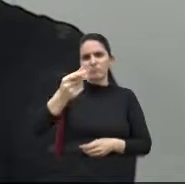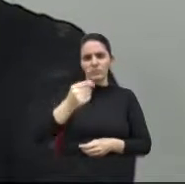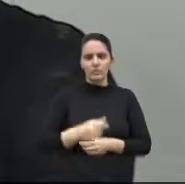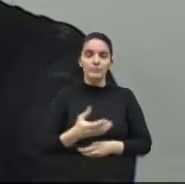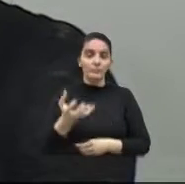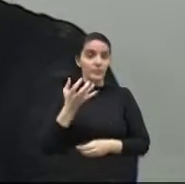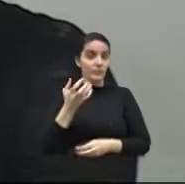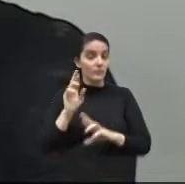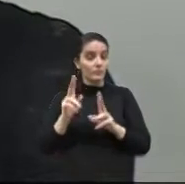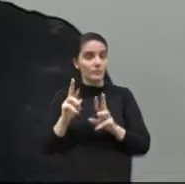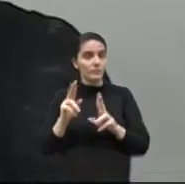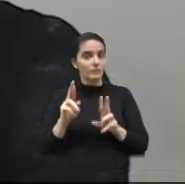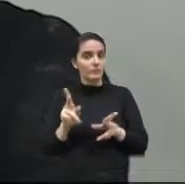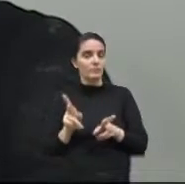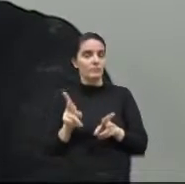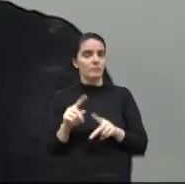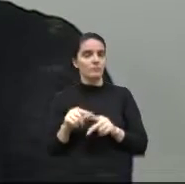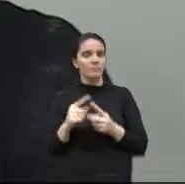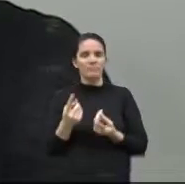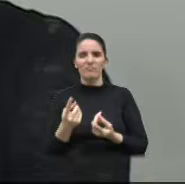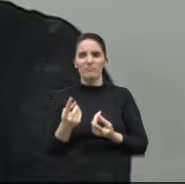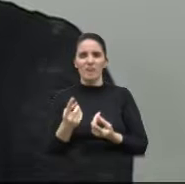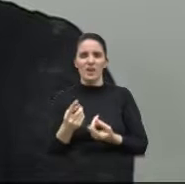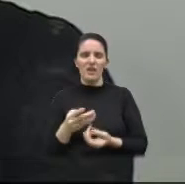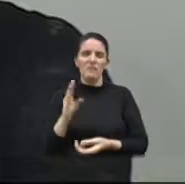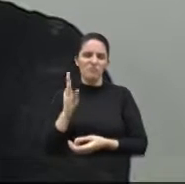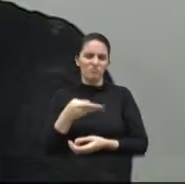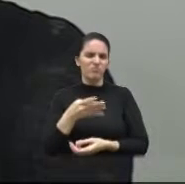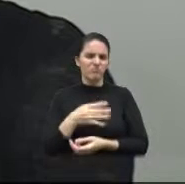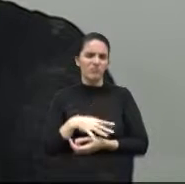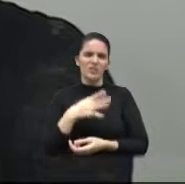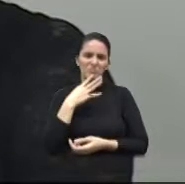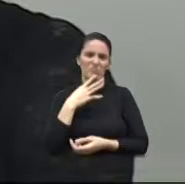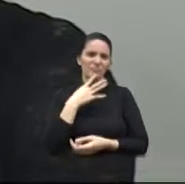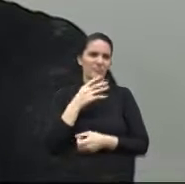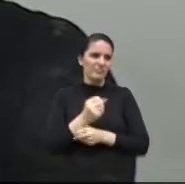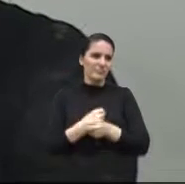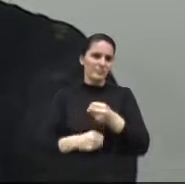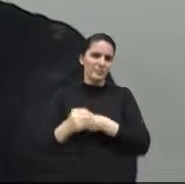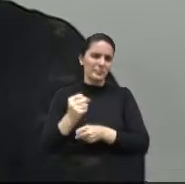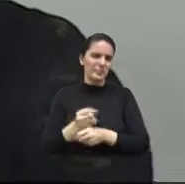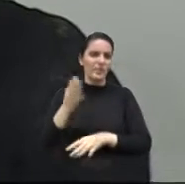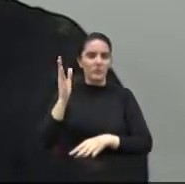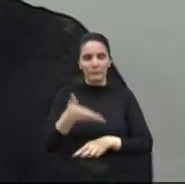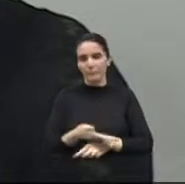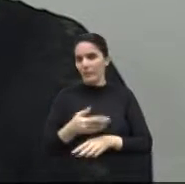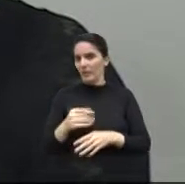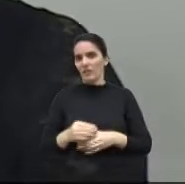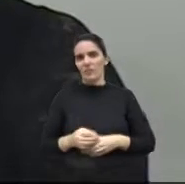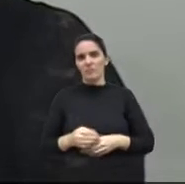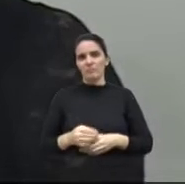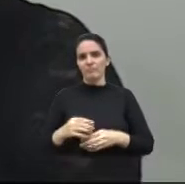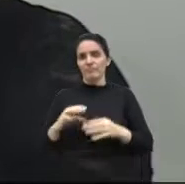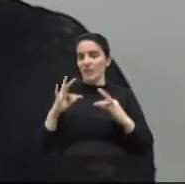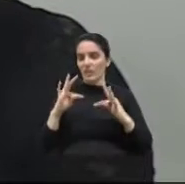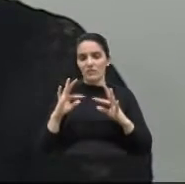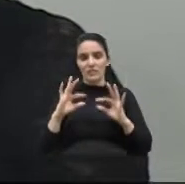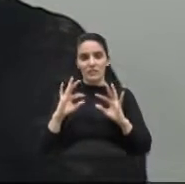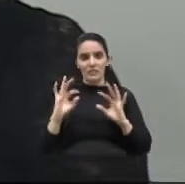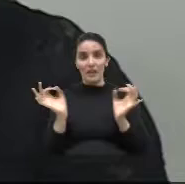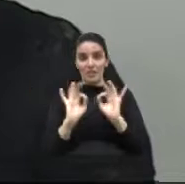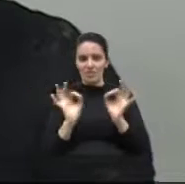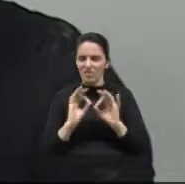diferente, mas pelo histórico que a gente já está vendo desde 1 ano e meio, pelo histórico das coisas muito paradas,